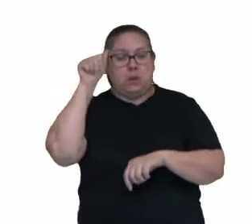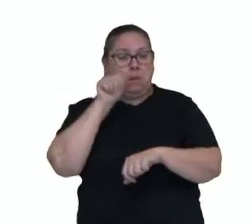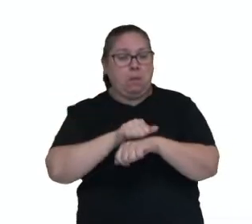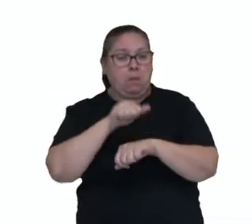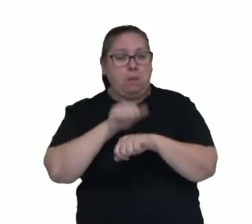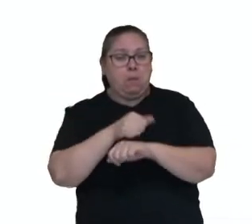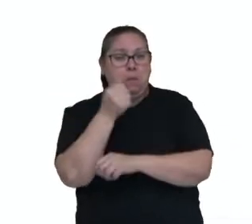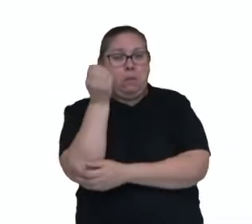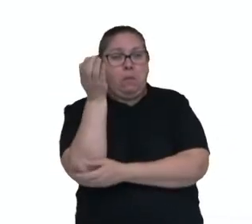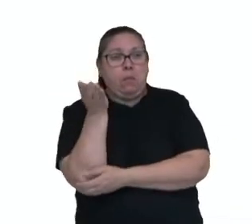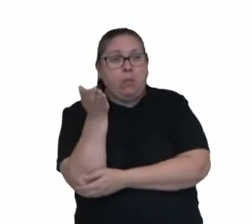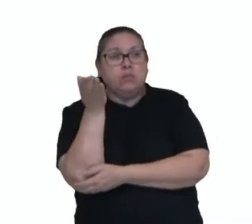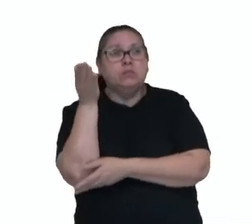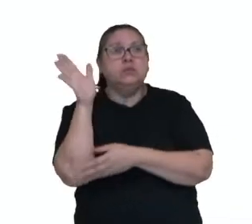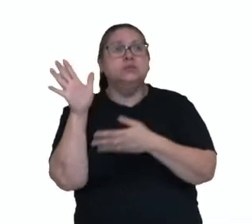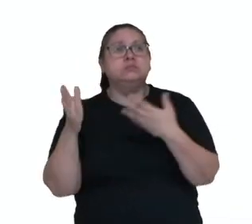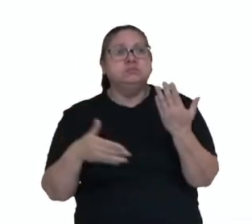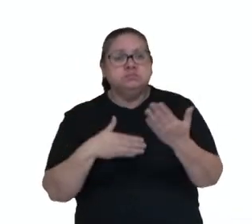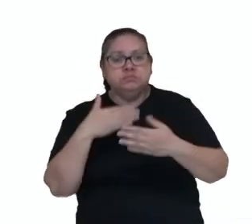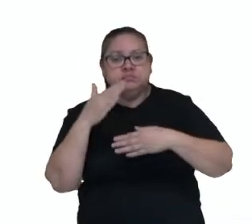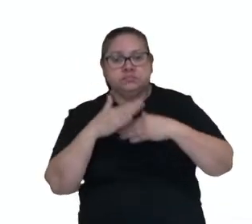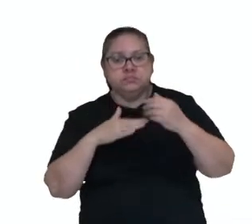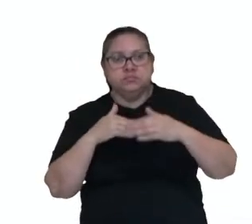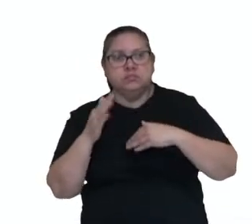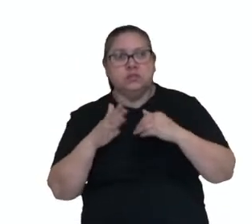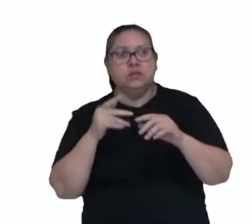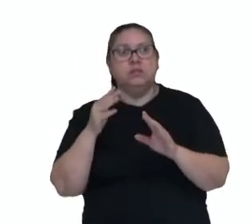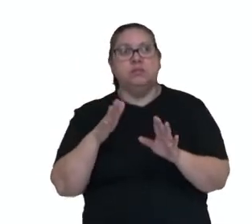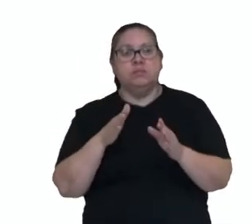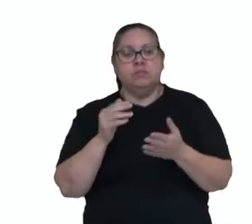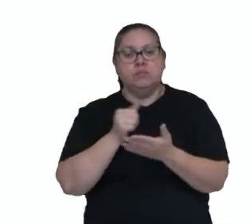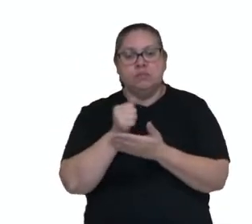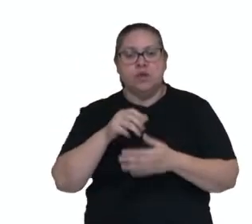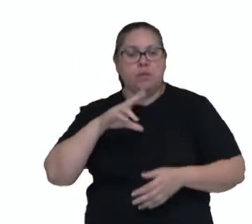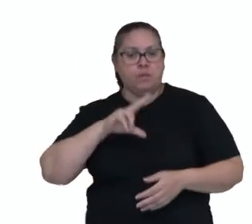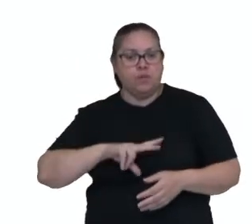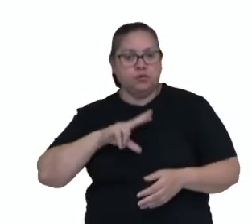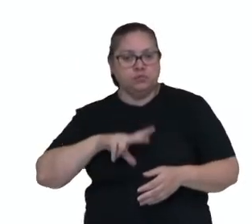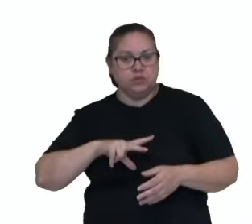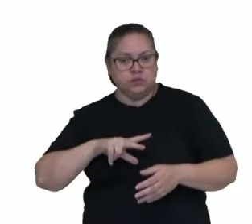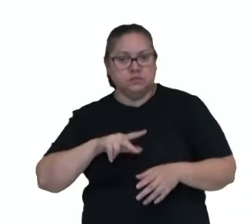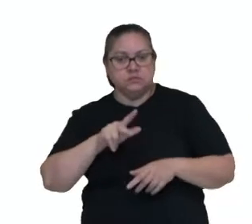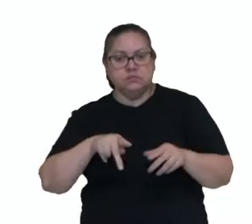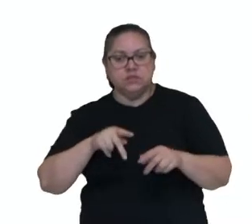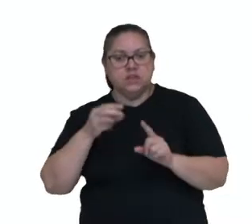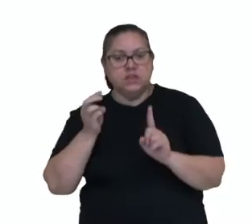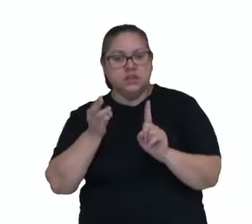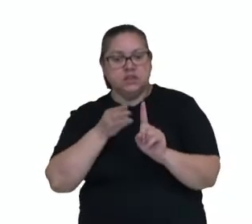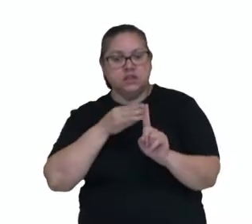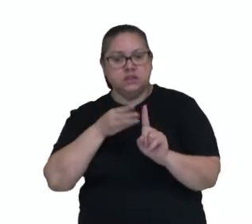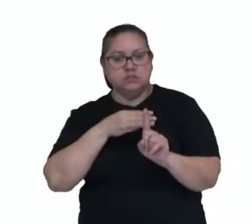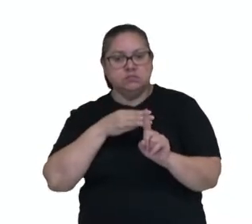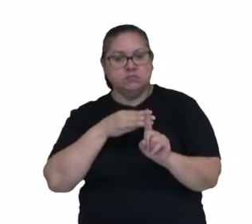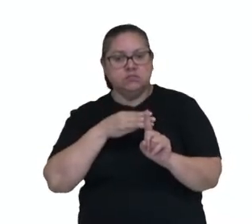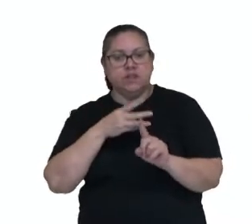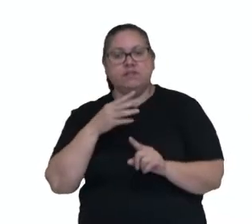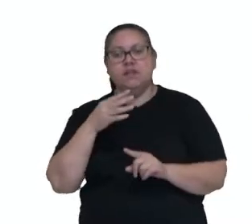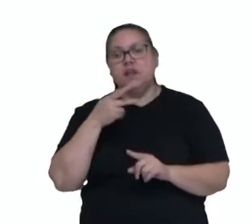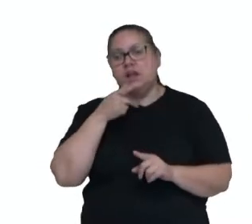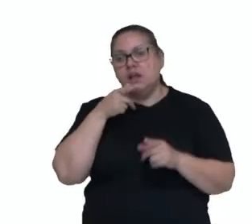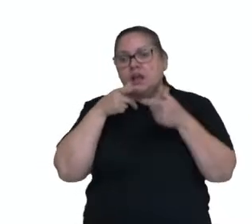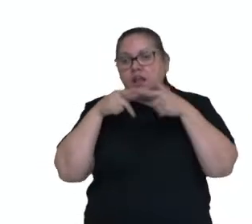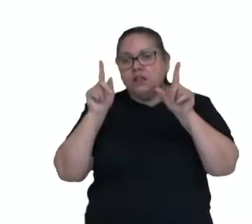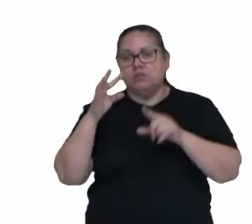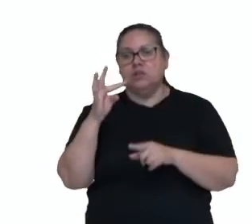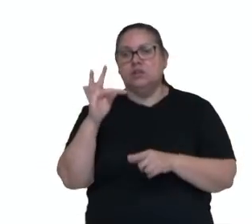produção de subsistência. A população era formada basicamente por portugueses e indígenas. Falava-se o tupi,